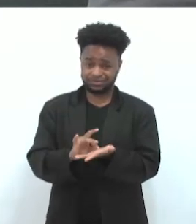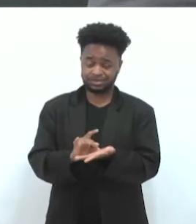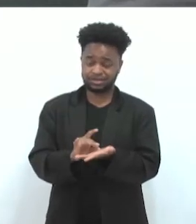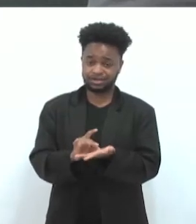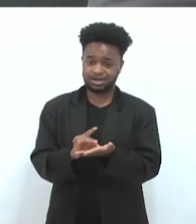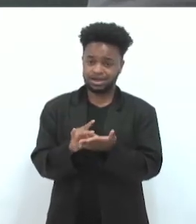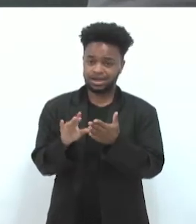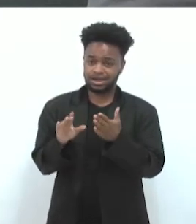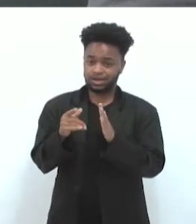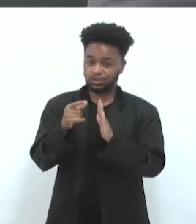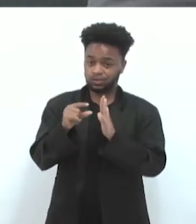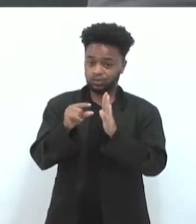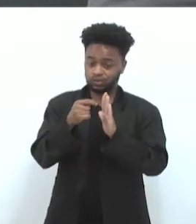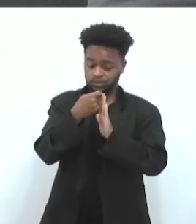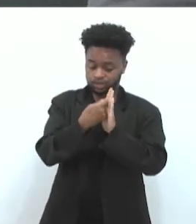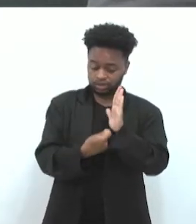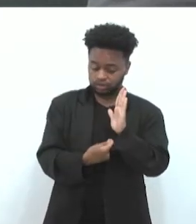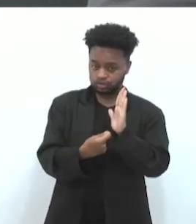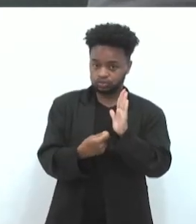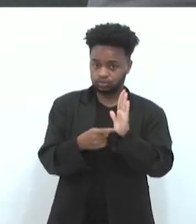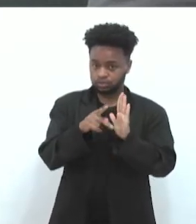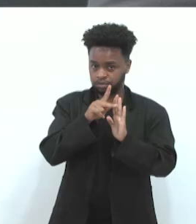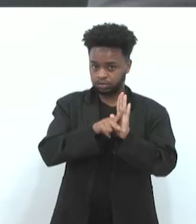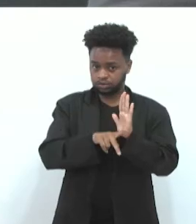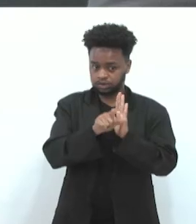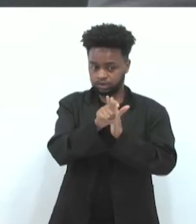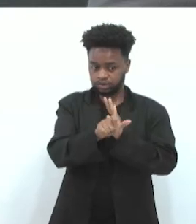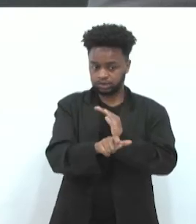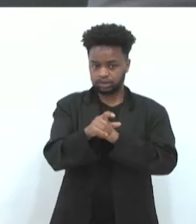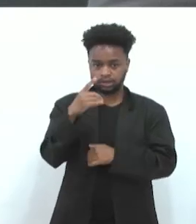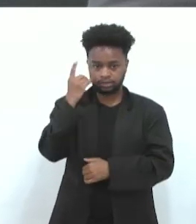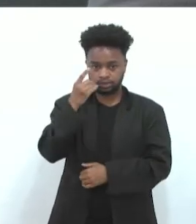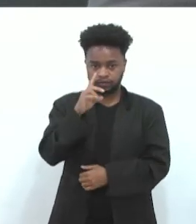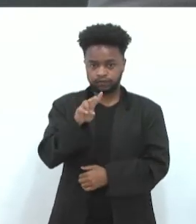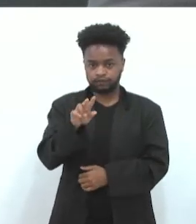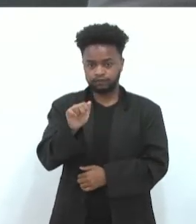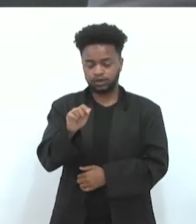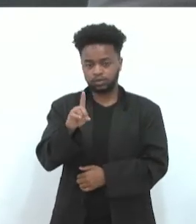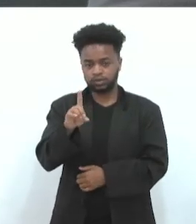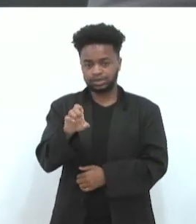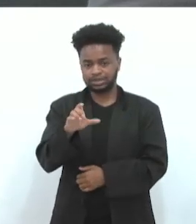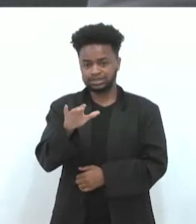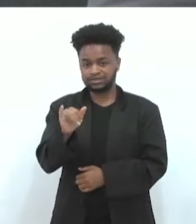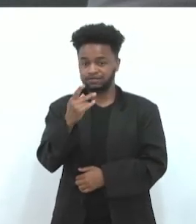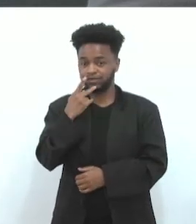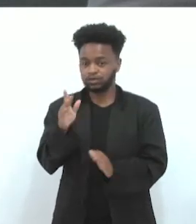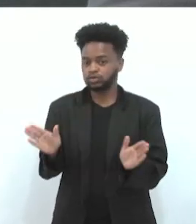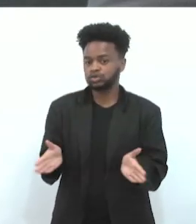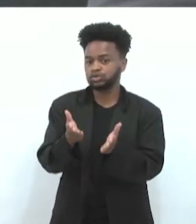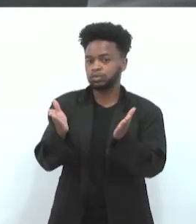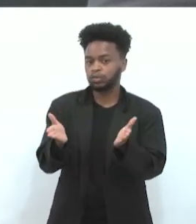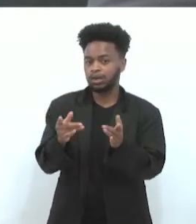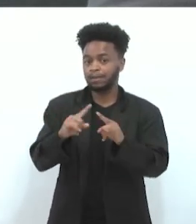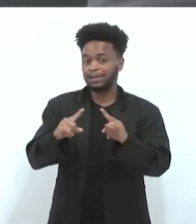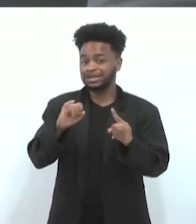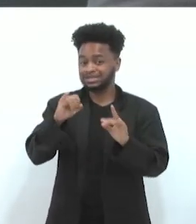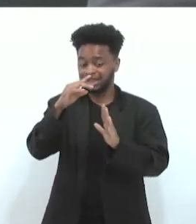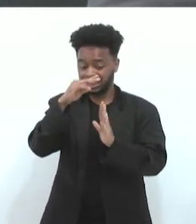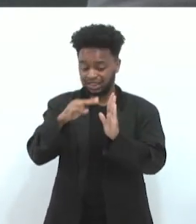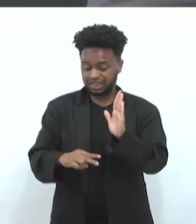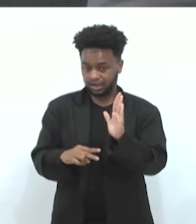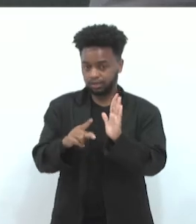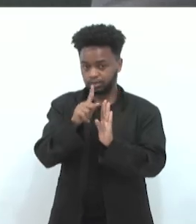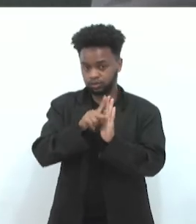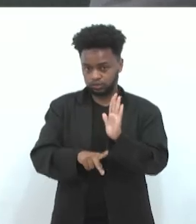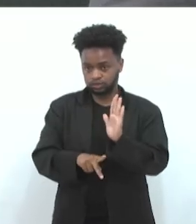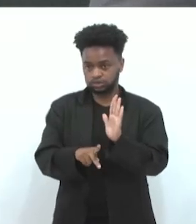a ementa do projeto do deputado Valdeci da Saúde, ele diz que estimula, mas quando nós vamos ler o